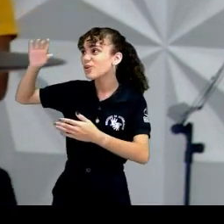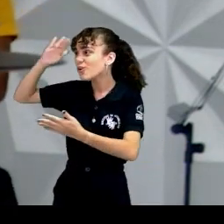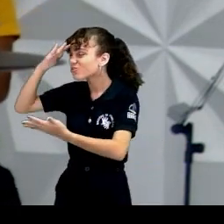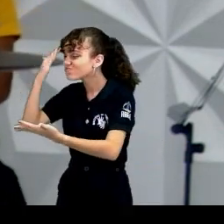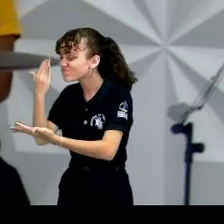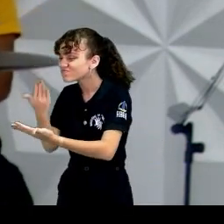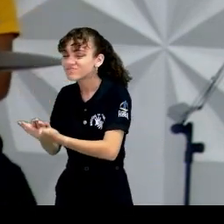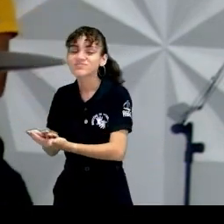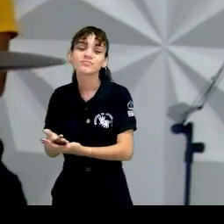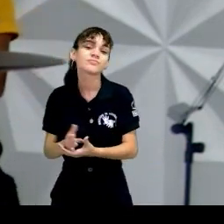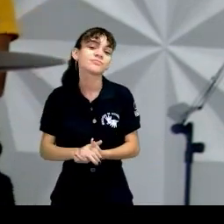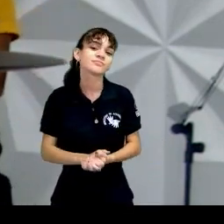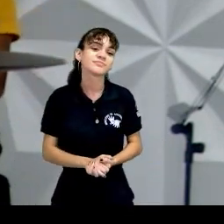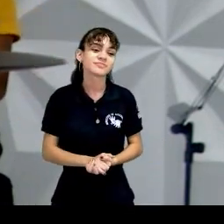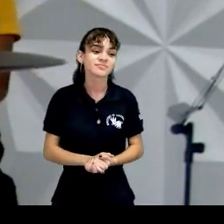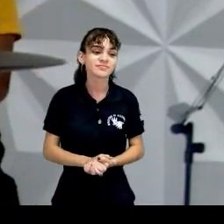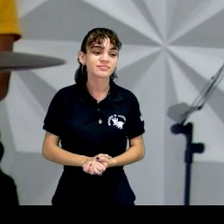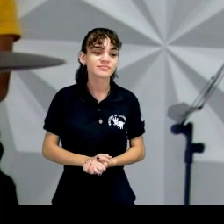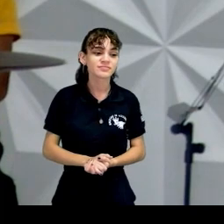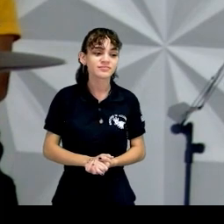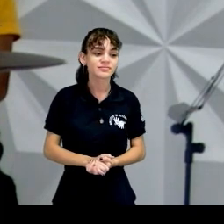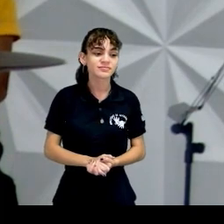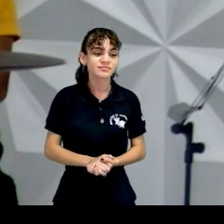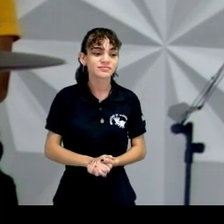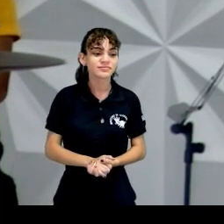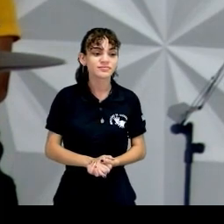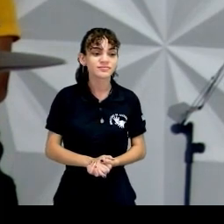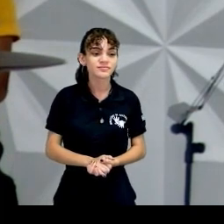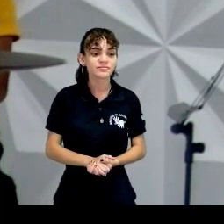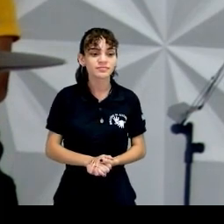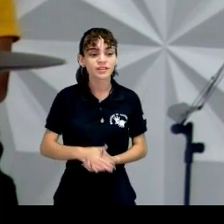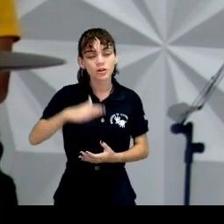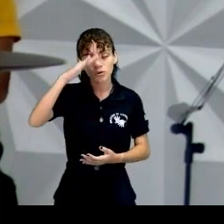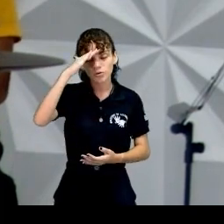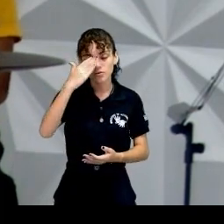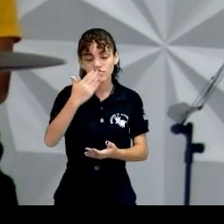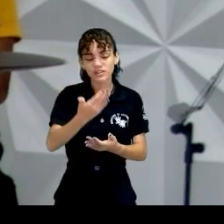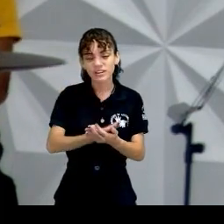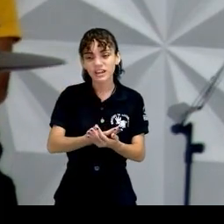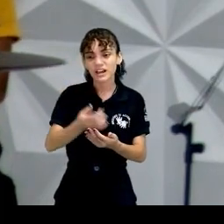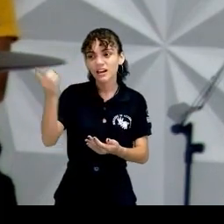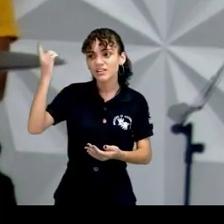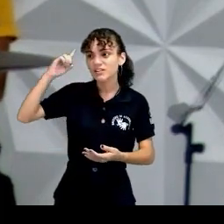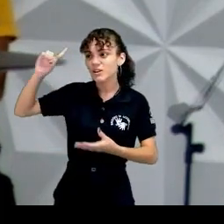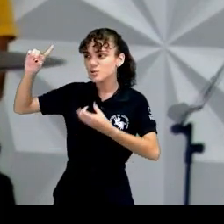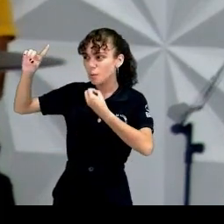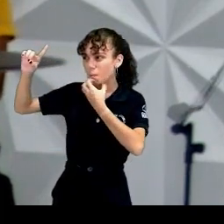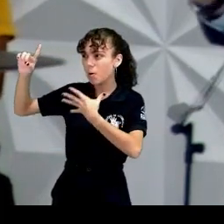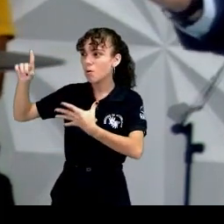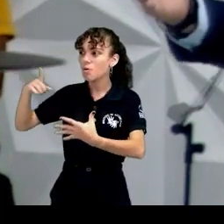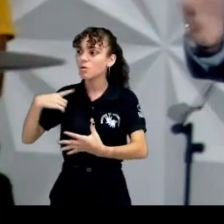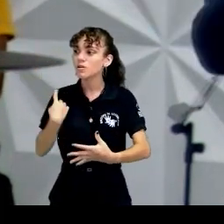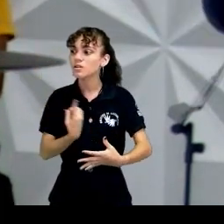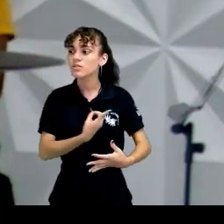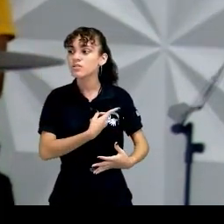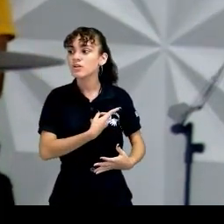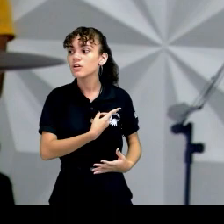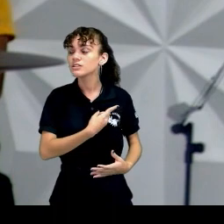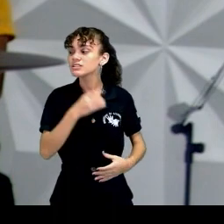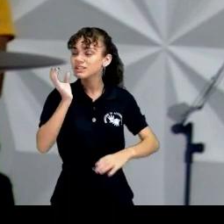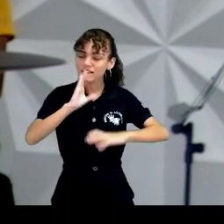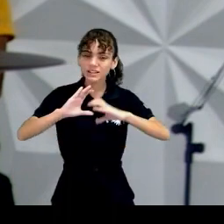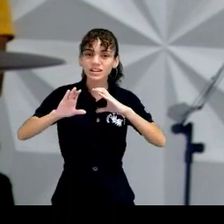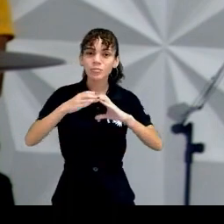Deus. Quando nós cantamos: se Deus fizer, Ele é Deus. Se não fizer, Ele é Deus. Se a doença vier, Ele